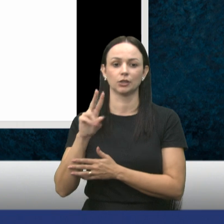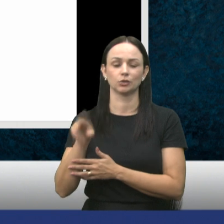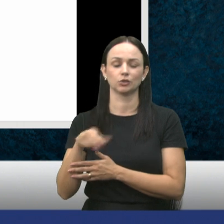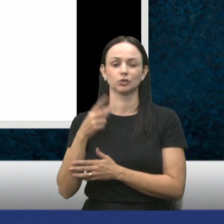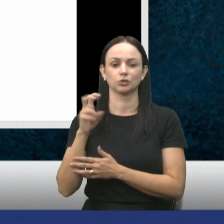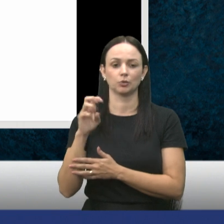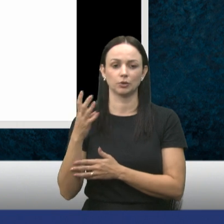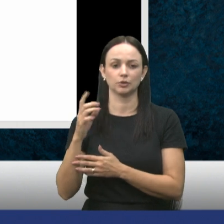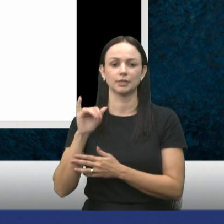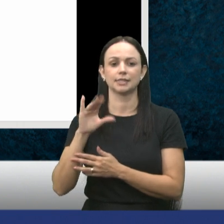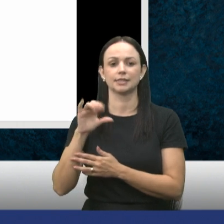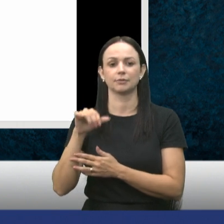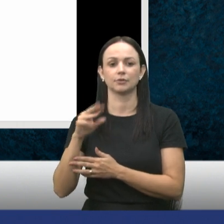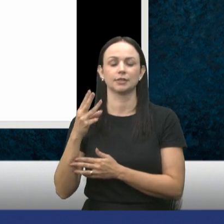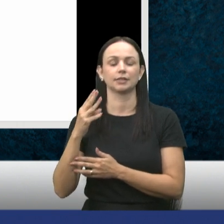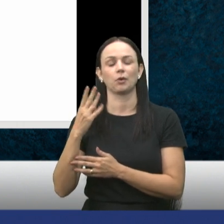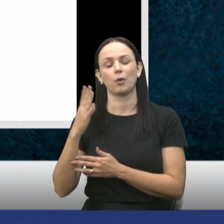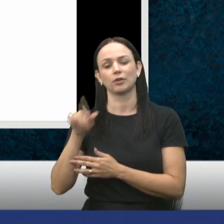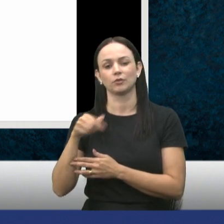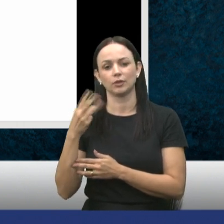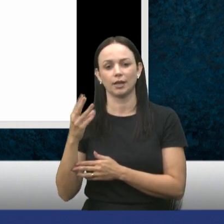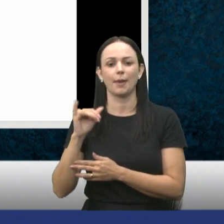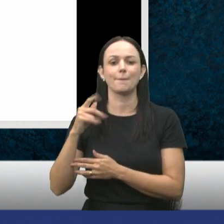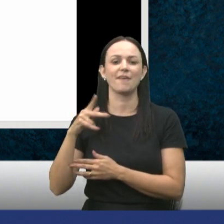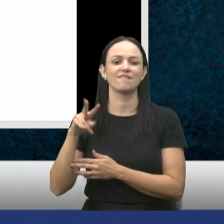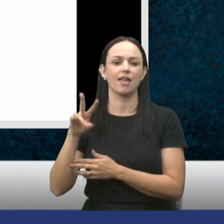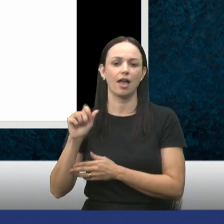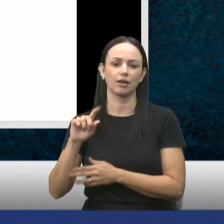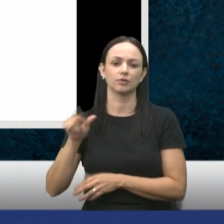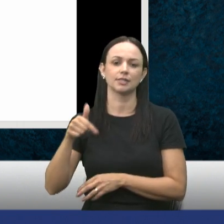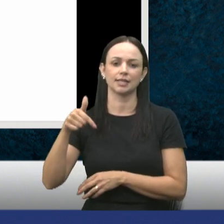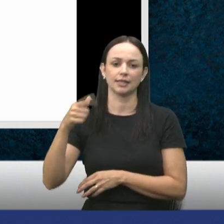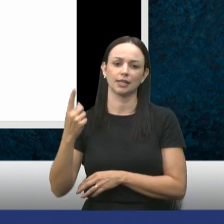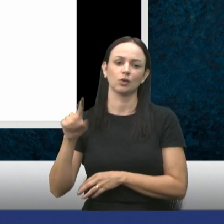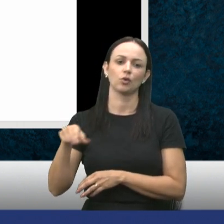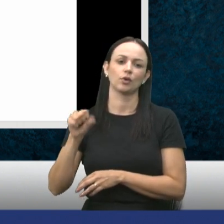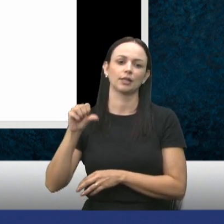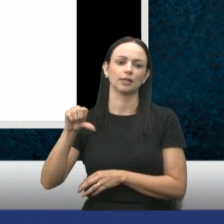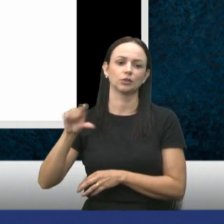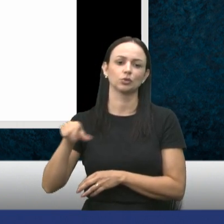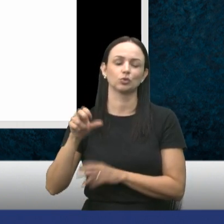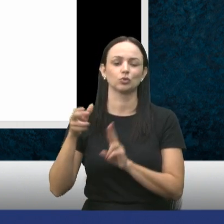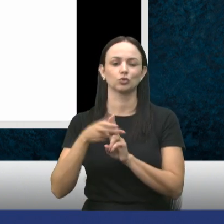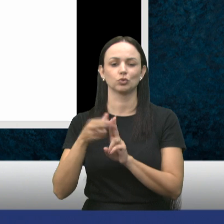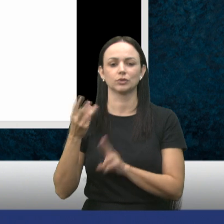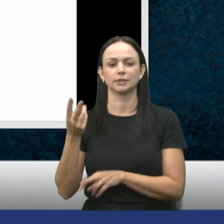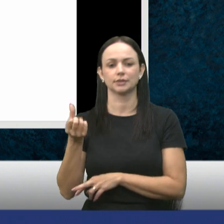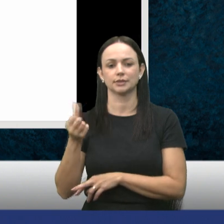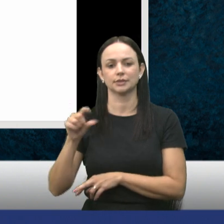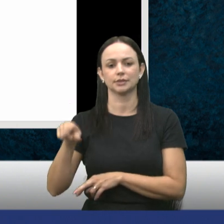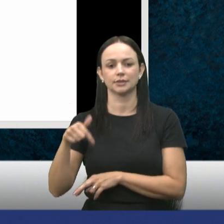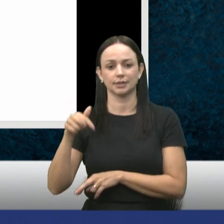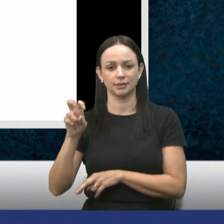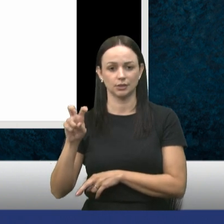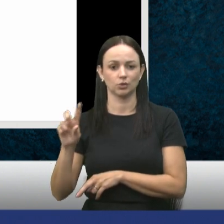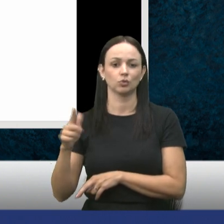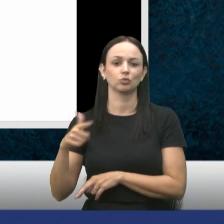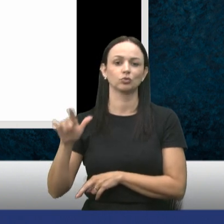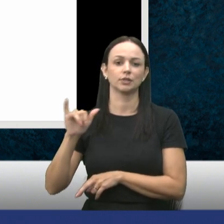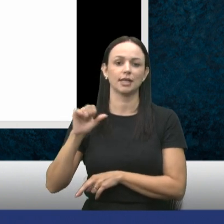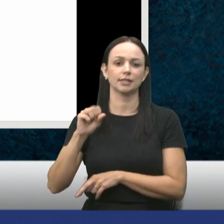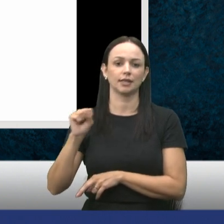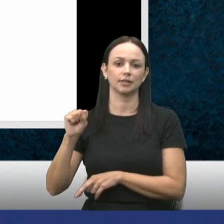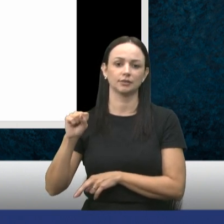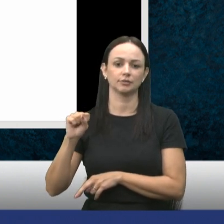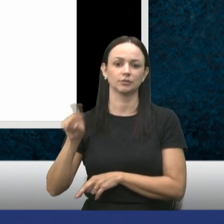32,54%, o ICMS 34,3%, o IPVA 71,89%, o SUS 36,75%, o